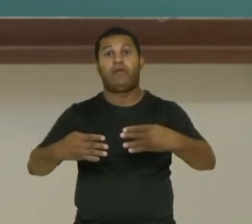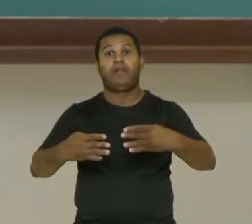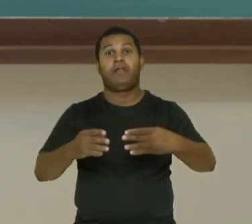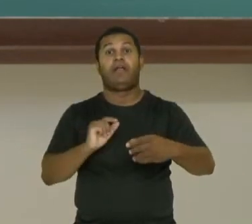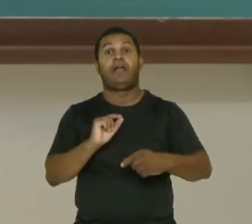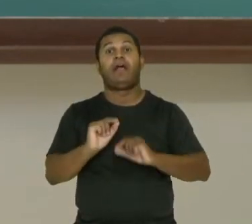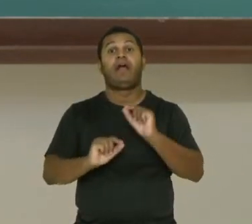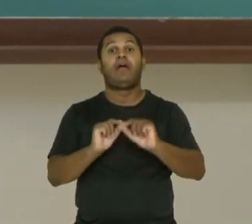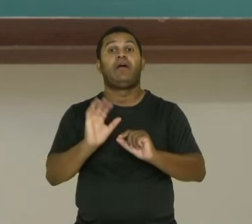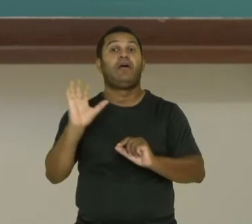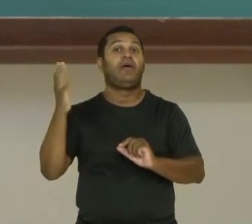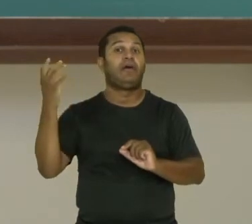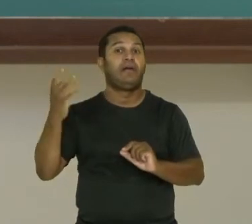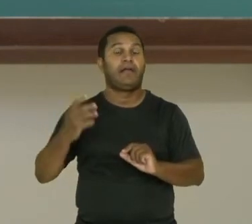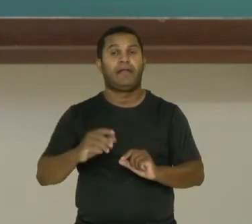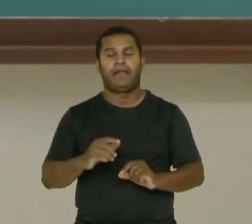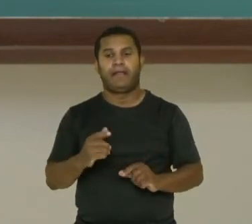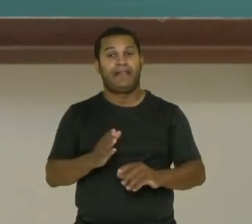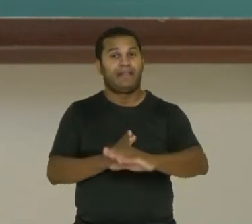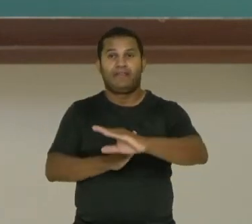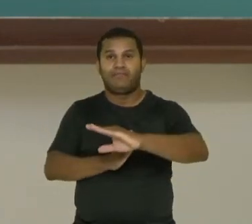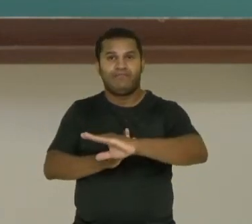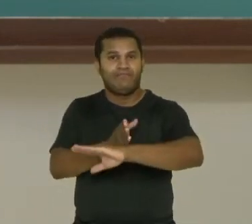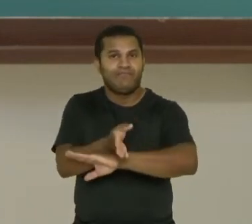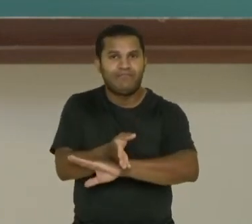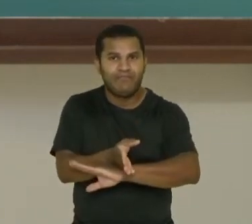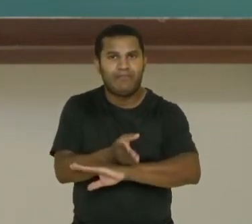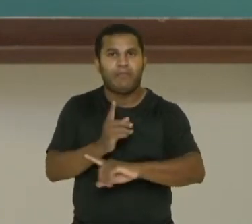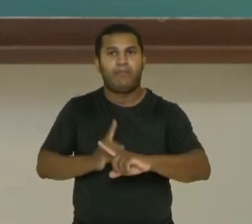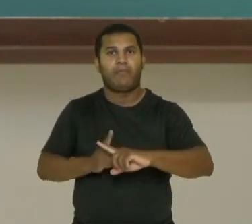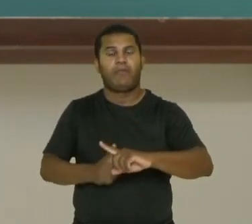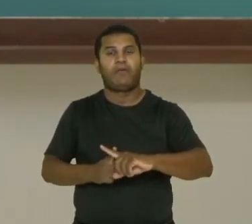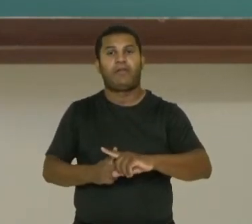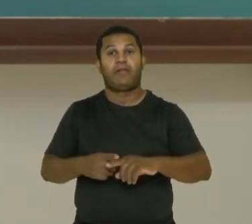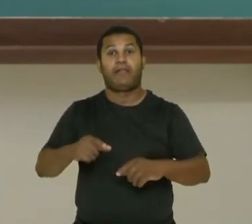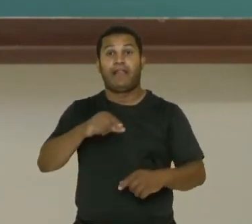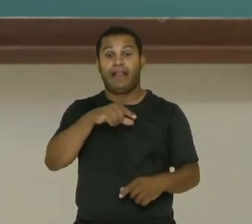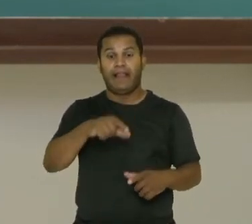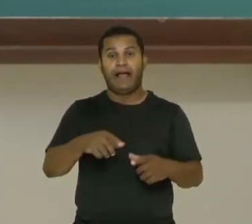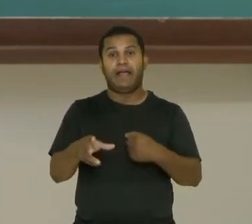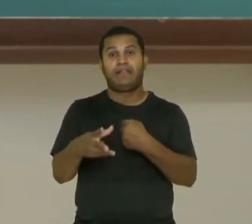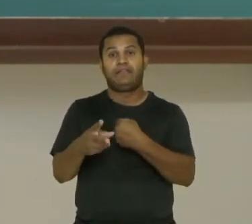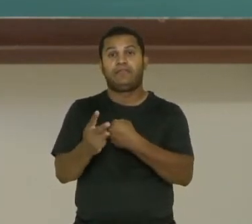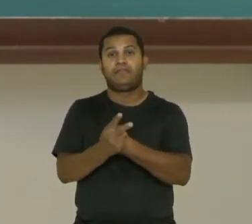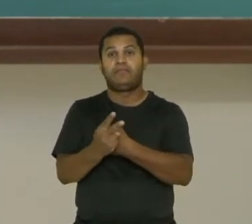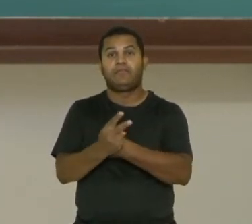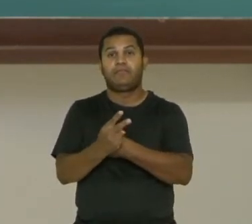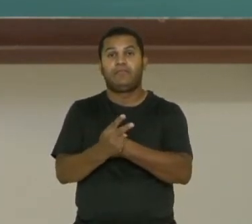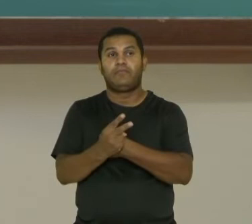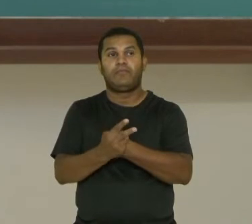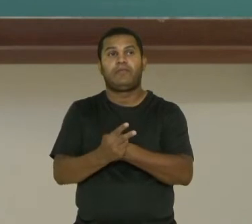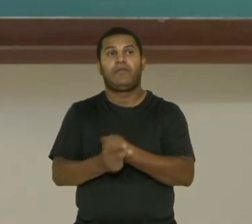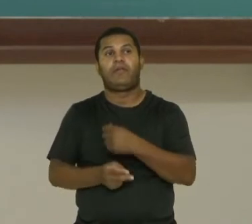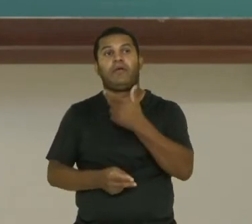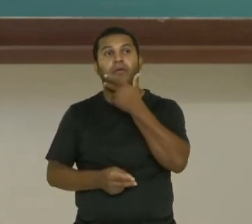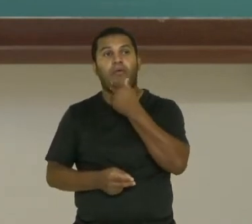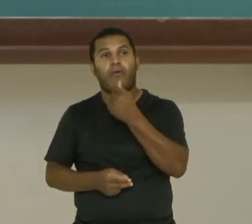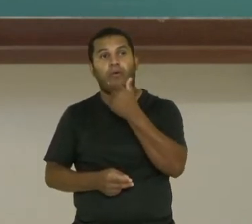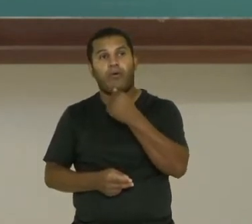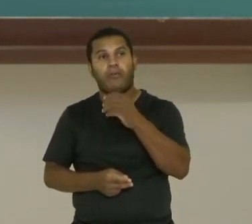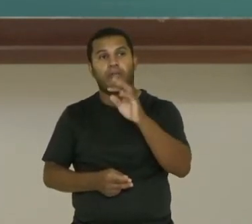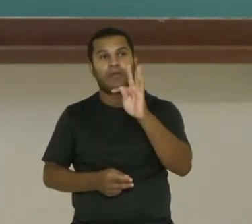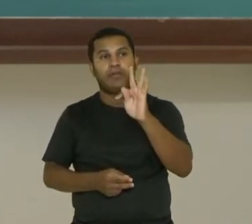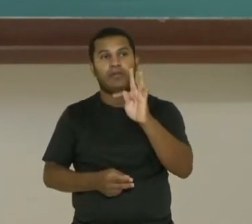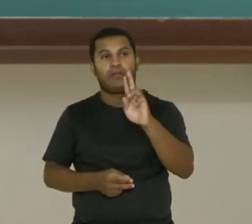foram estendendo esse domínio. Mas quando eles foram estendendo o domínio espanhol, o Tupac Amaru, então, né,